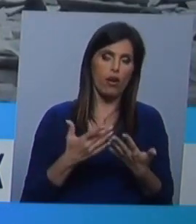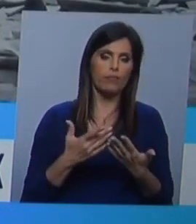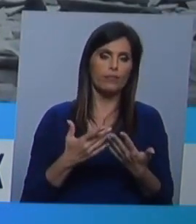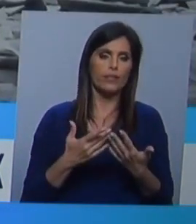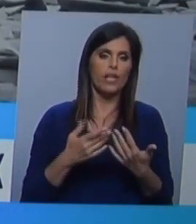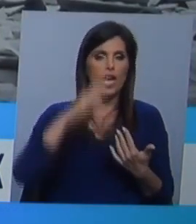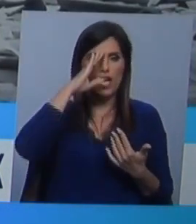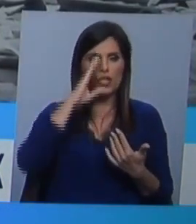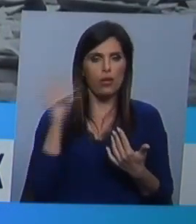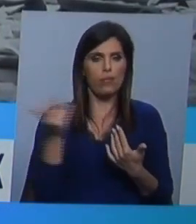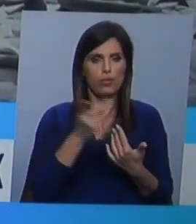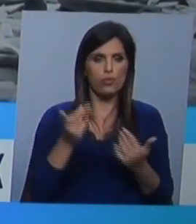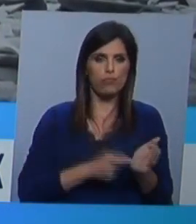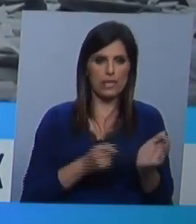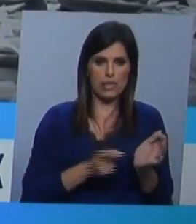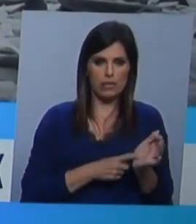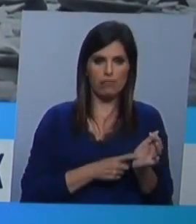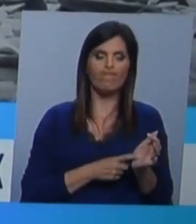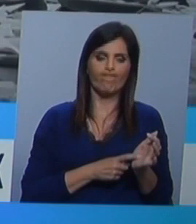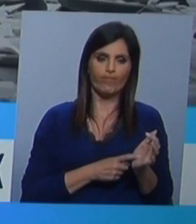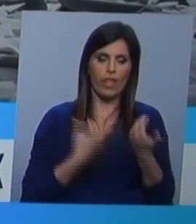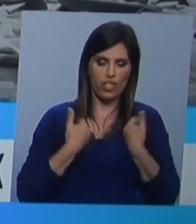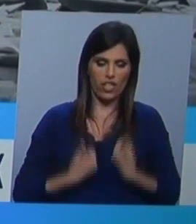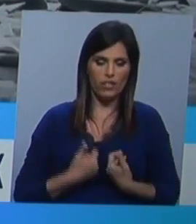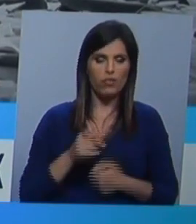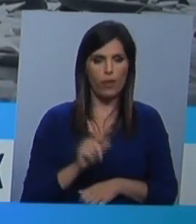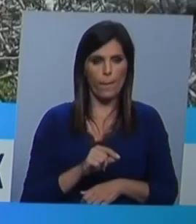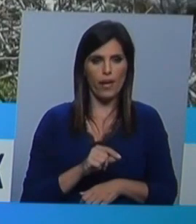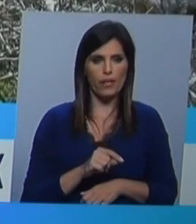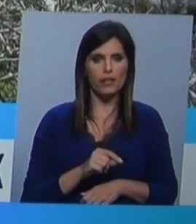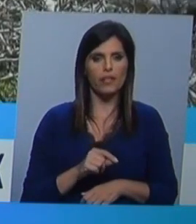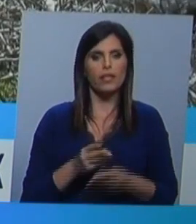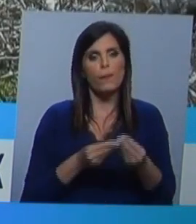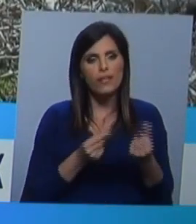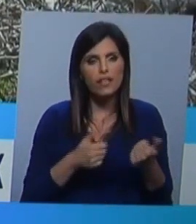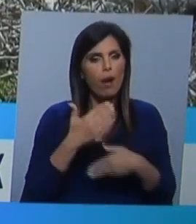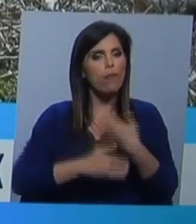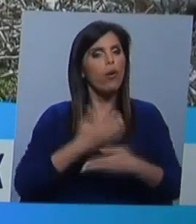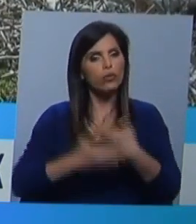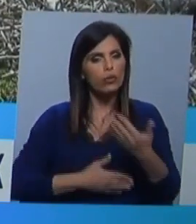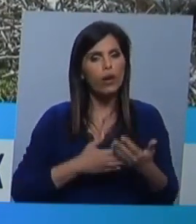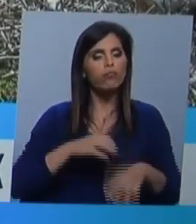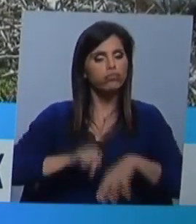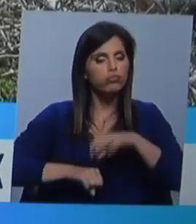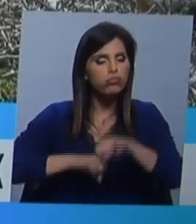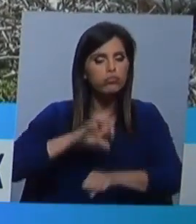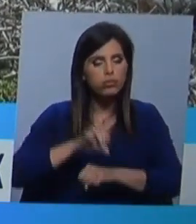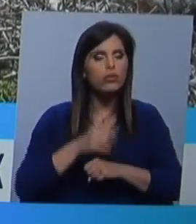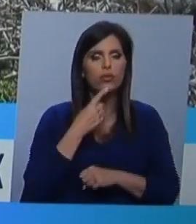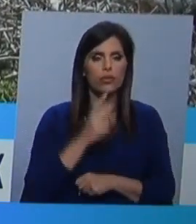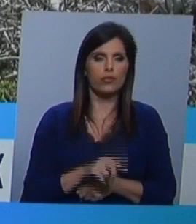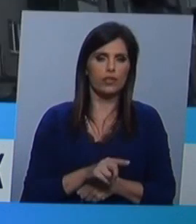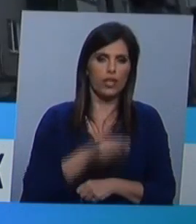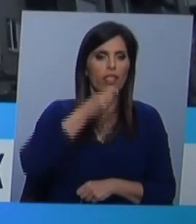lado, quer do outro, devem estar a precisar muitíssimo, quer de descanso, quer de munições para continuarem nesta conquista e reconquista